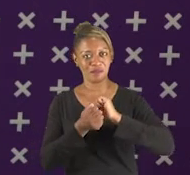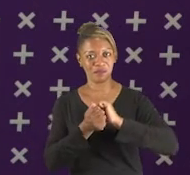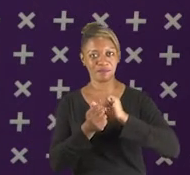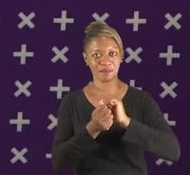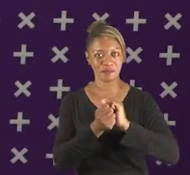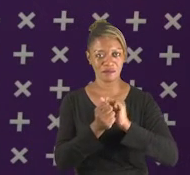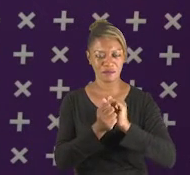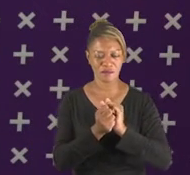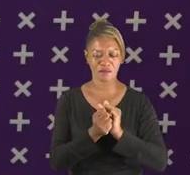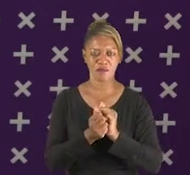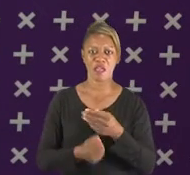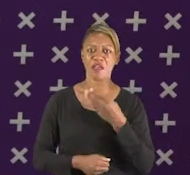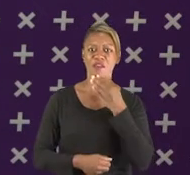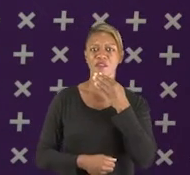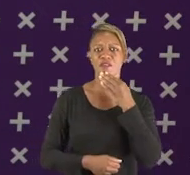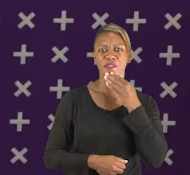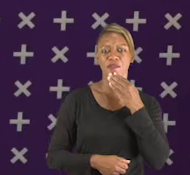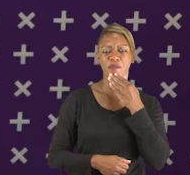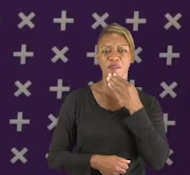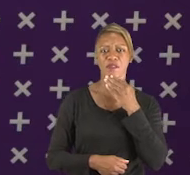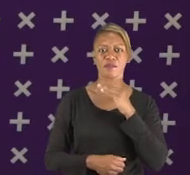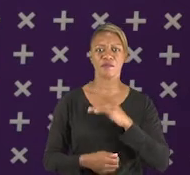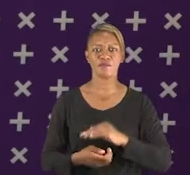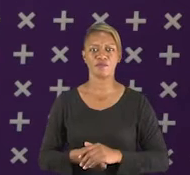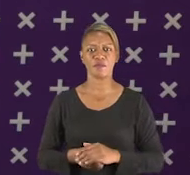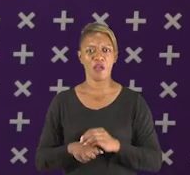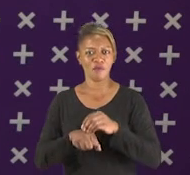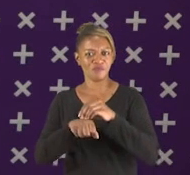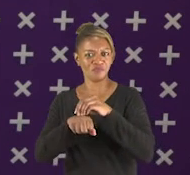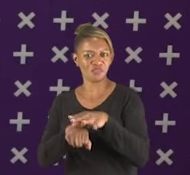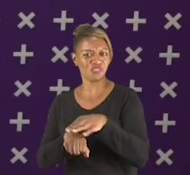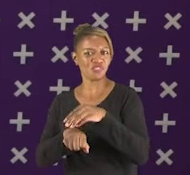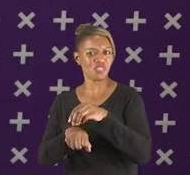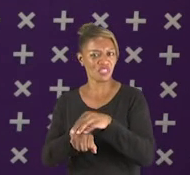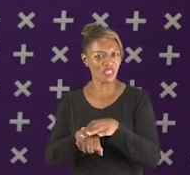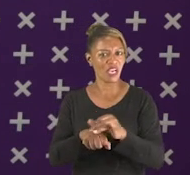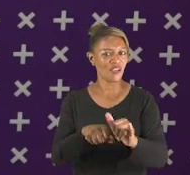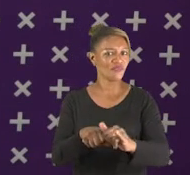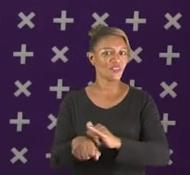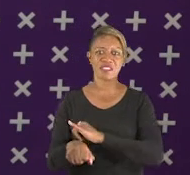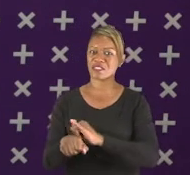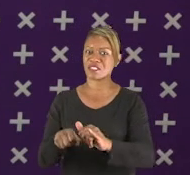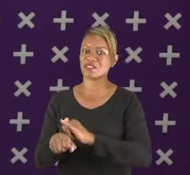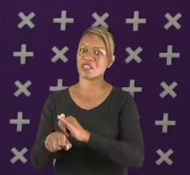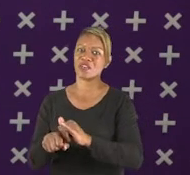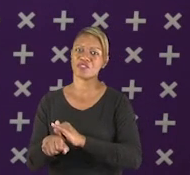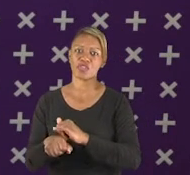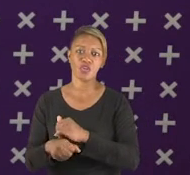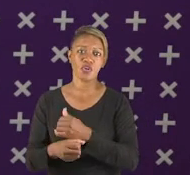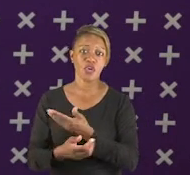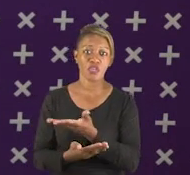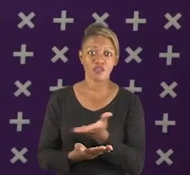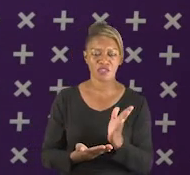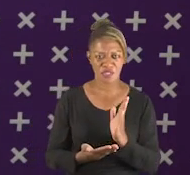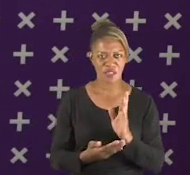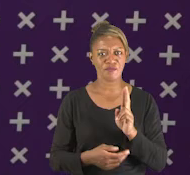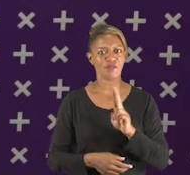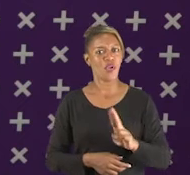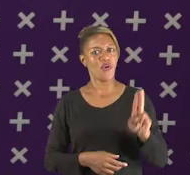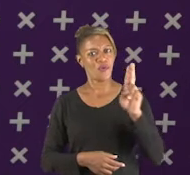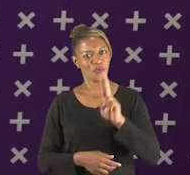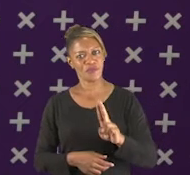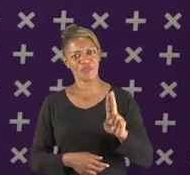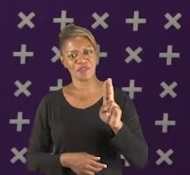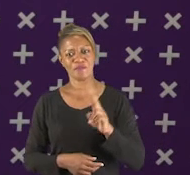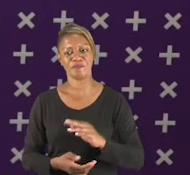por esse tipo de conhecimento dicas que mecanismos que ferramentas que você indica para se aprofundar mais